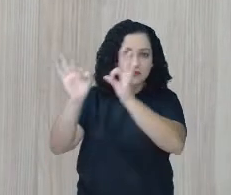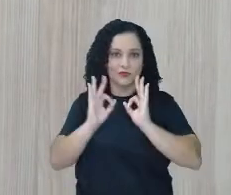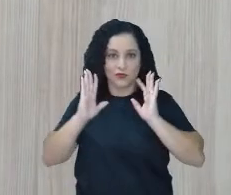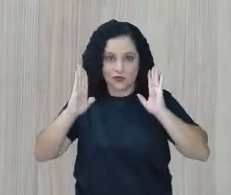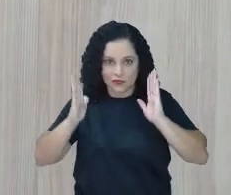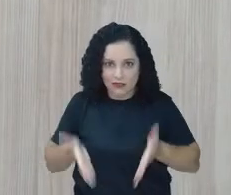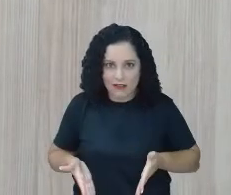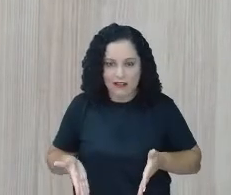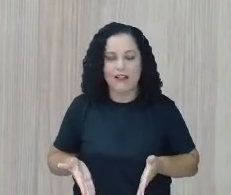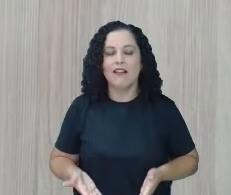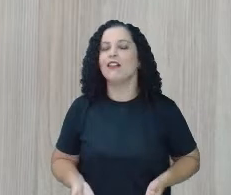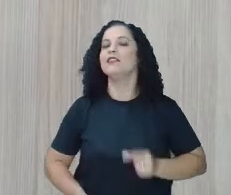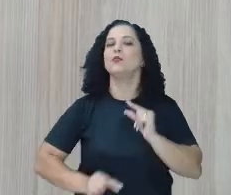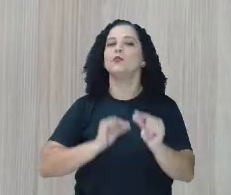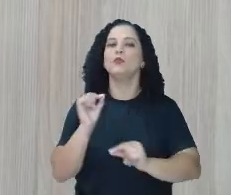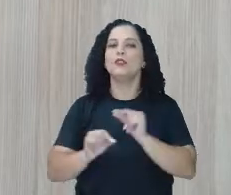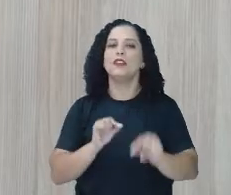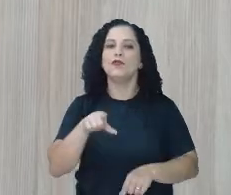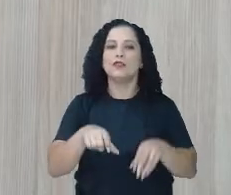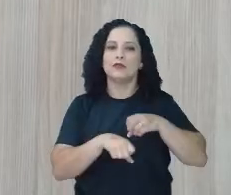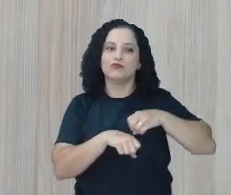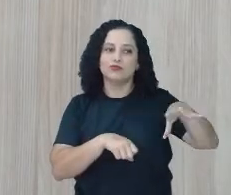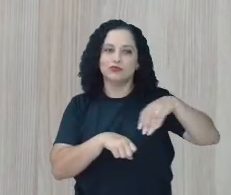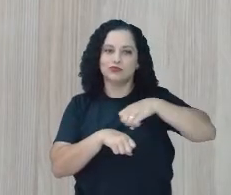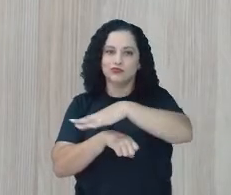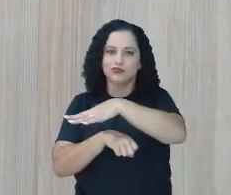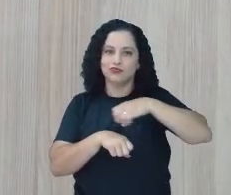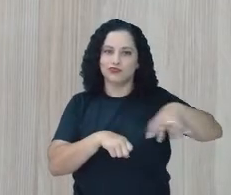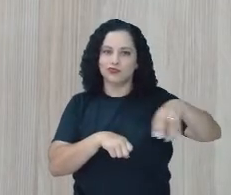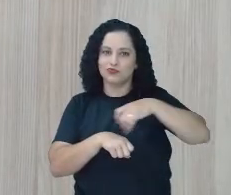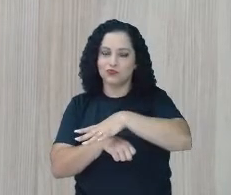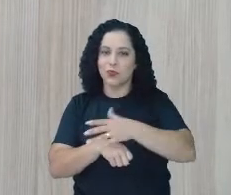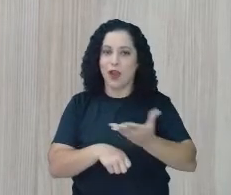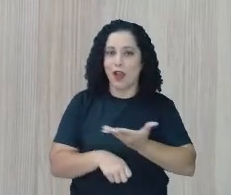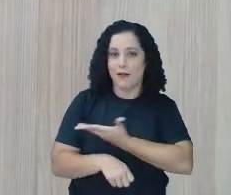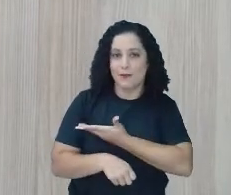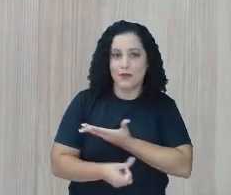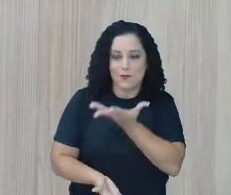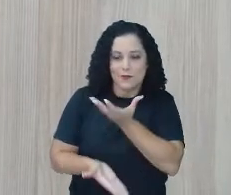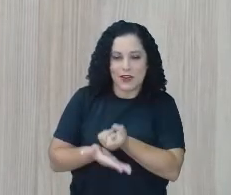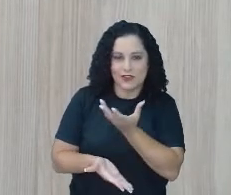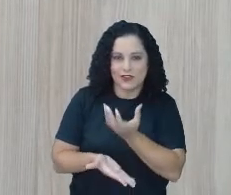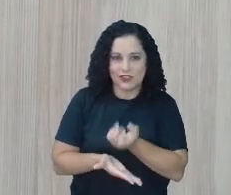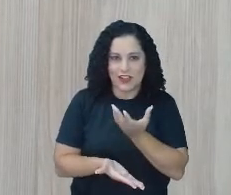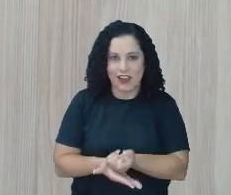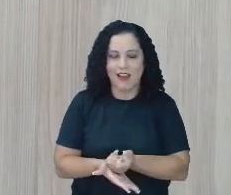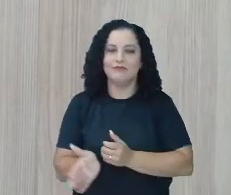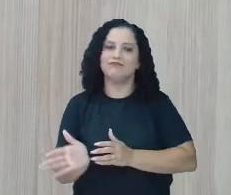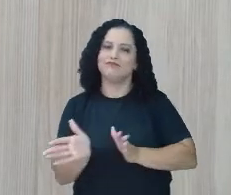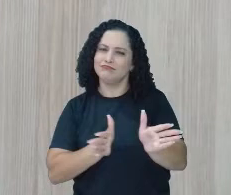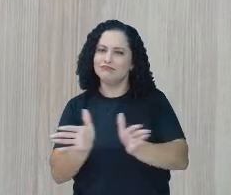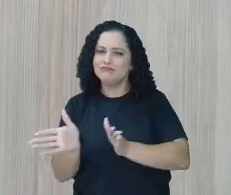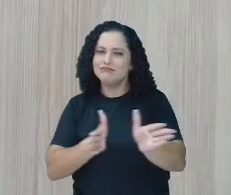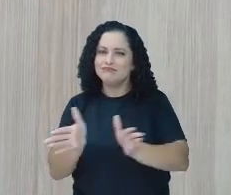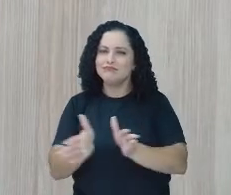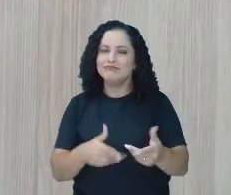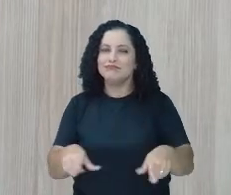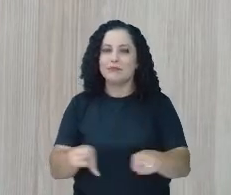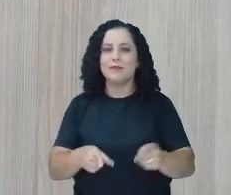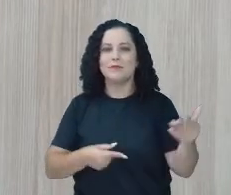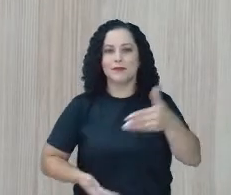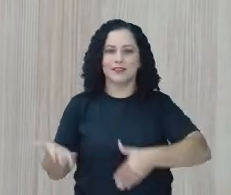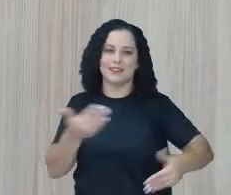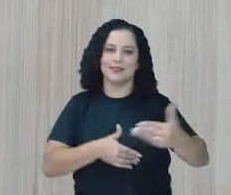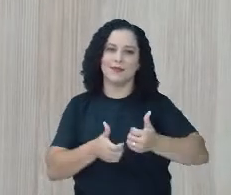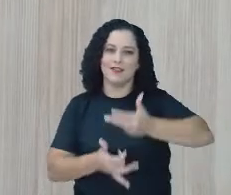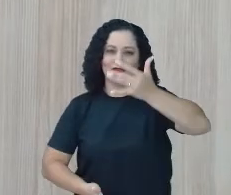aplicativo, mande aí para o seu amiguinho, certo? Para que ele possa baixar o nosso aplicativo e ter acesso aqui aos comentários,